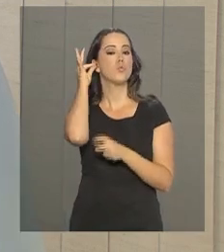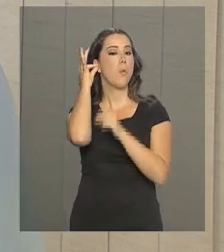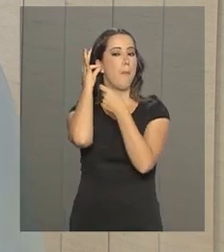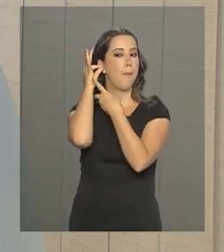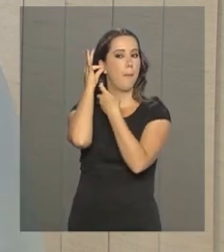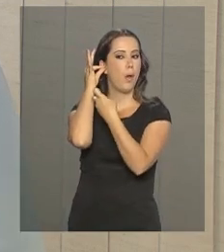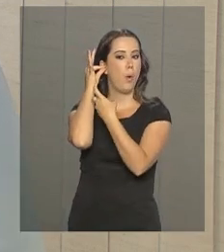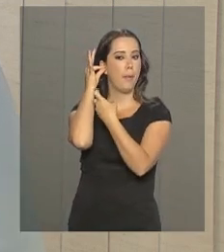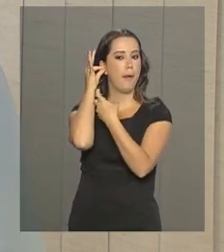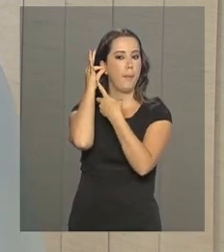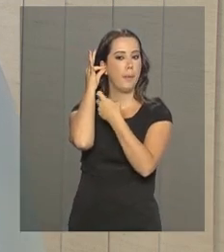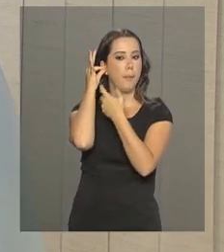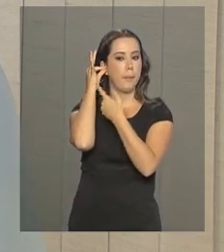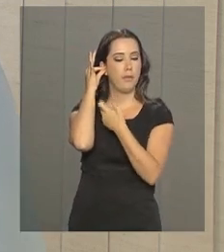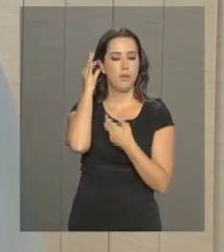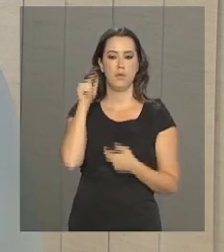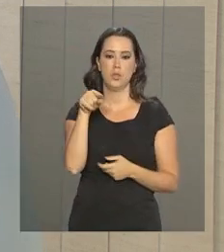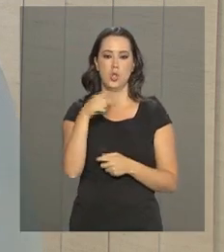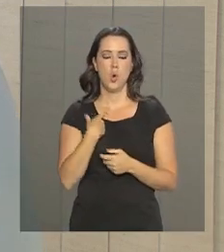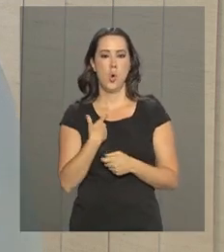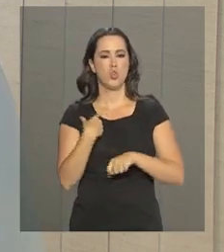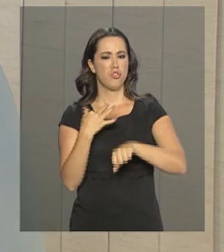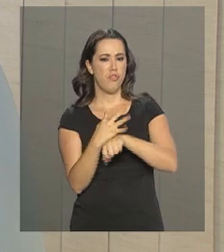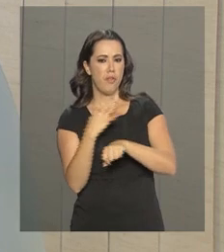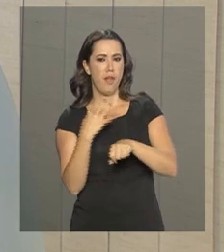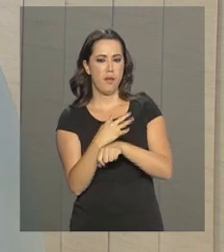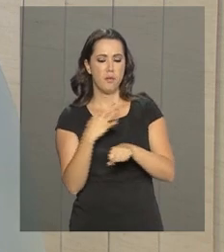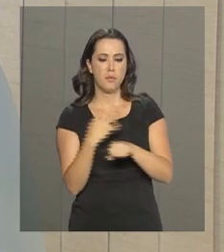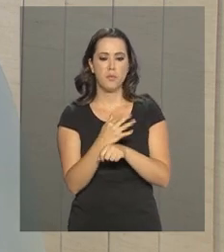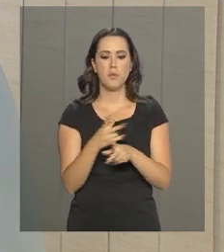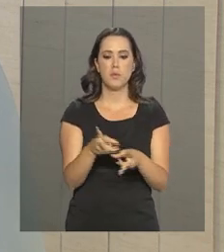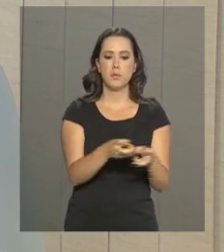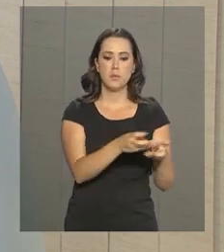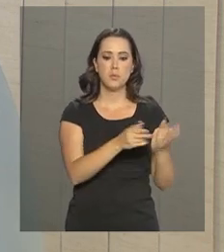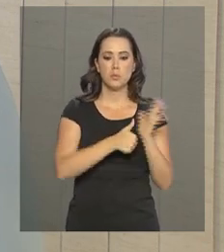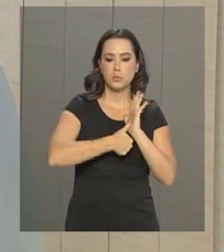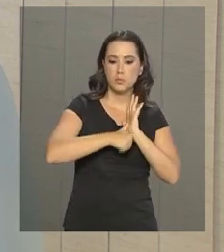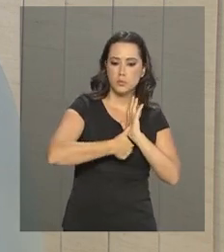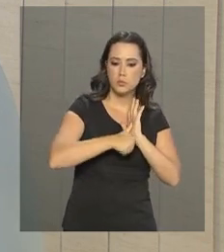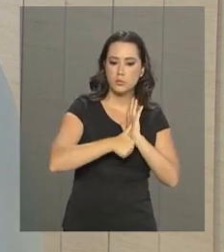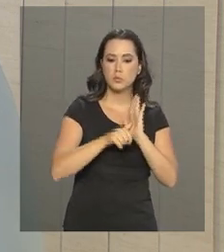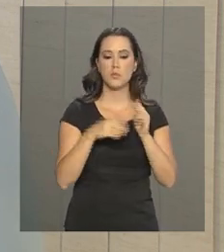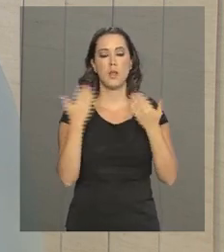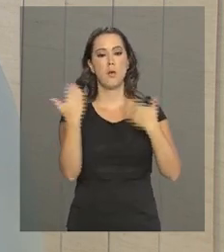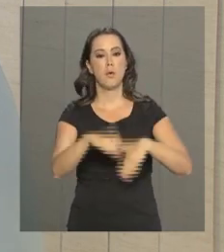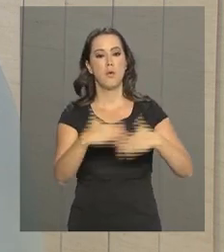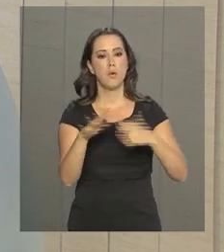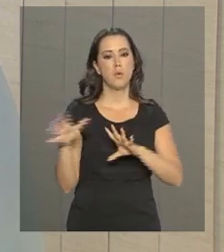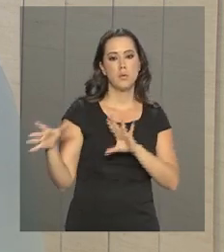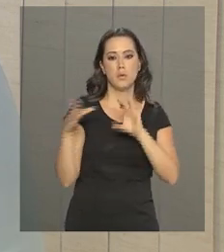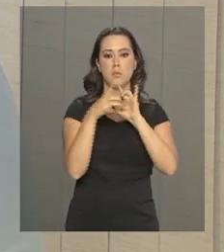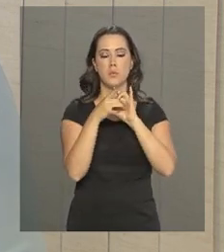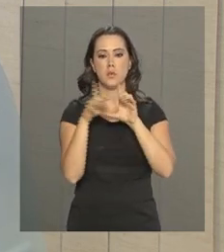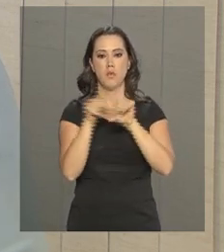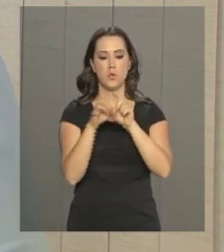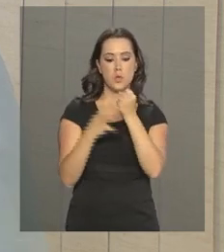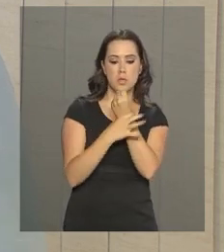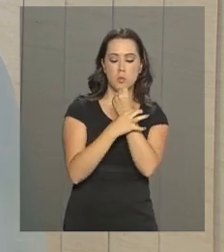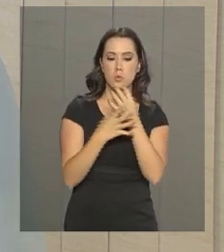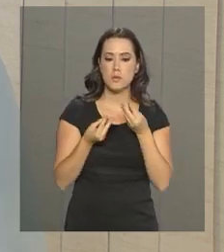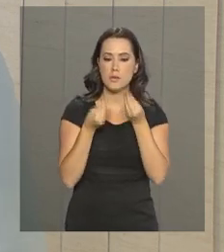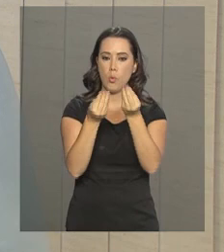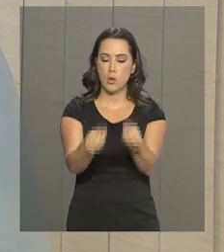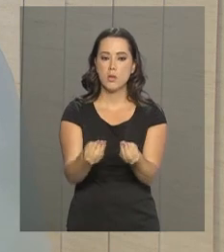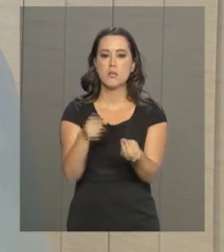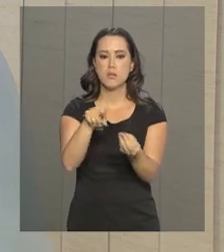é detector de metais identificação biométrica a prova integra com escolta ou seja todas aquelas